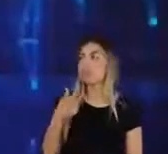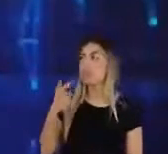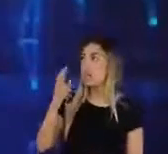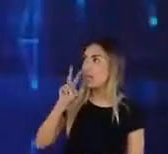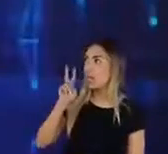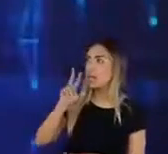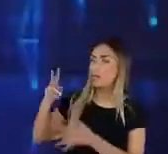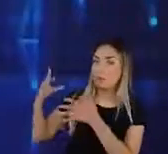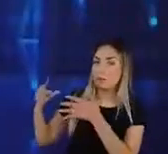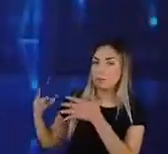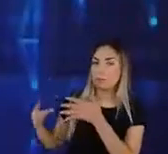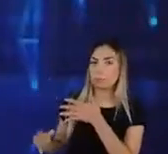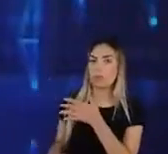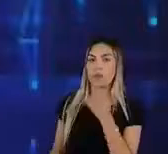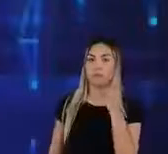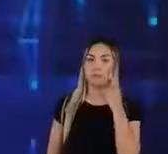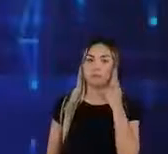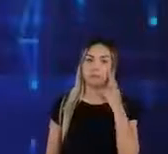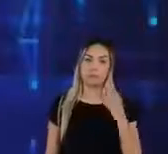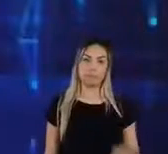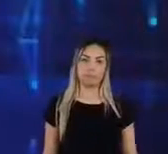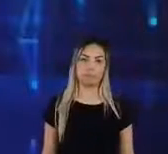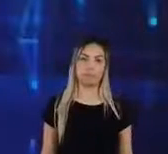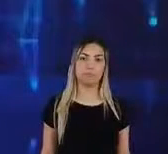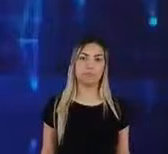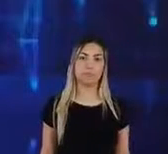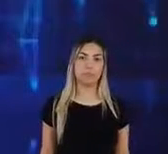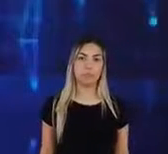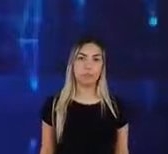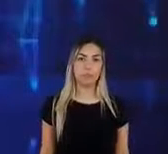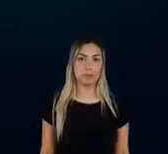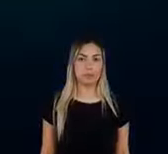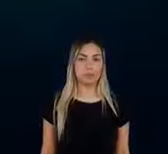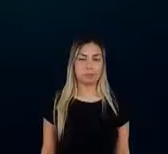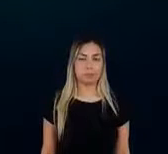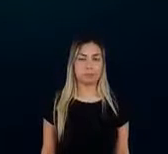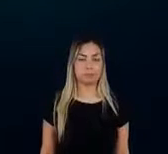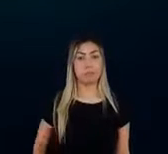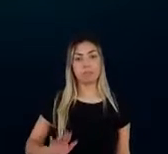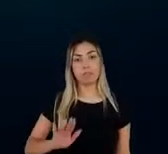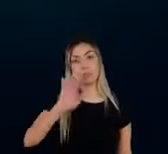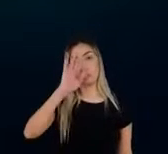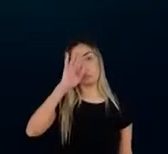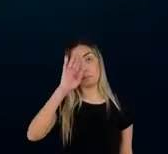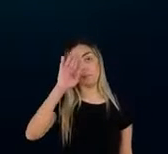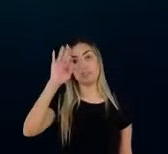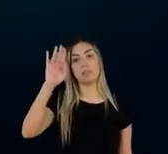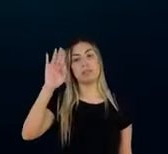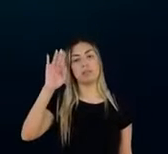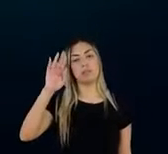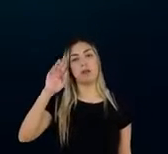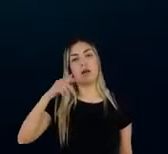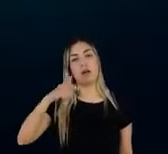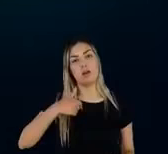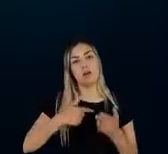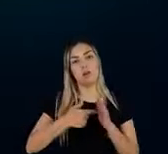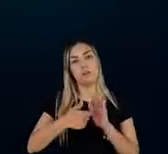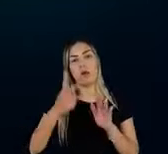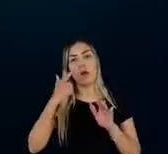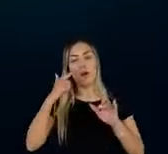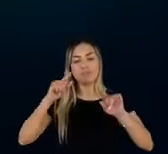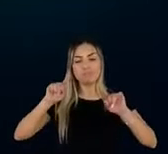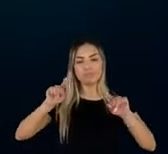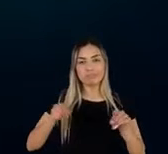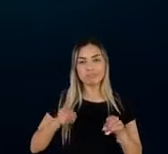depois a gente tocar aqui a nossa conversa mas eu acho que o ponto né É que eu gostaria de iniciar fazendo até um parênteses aqui